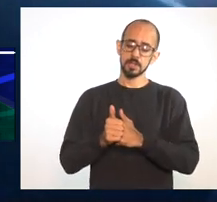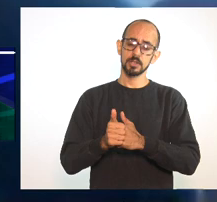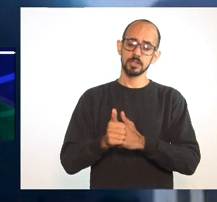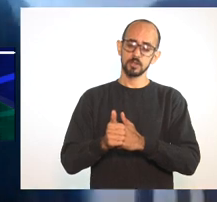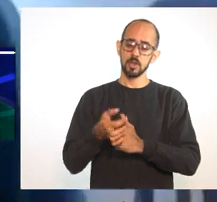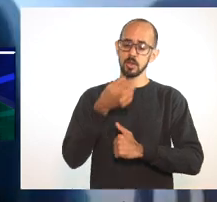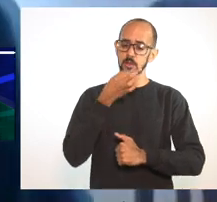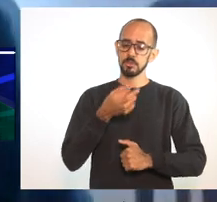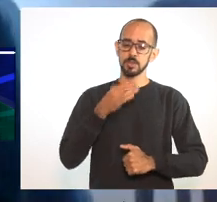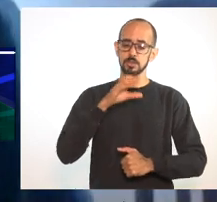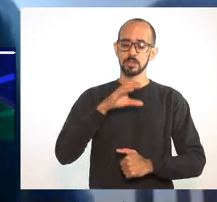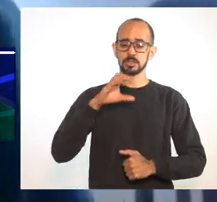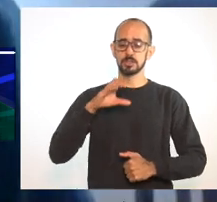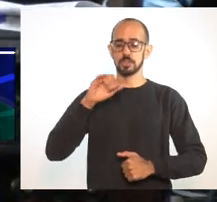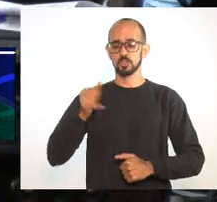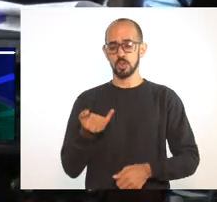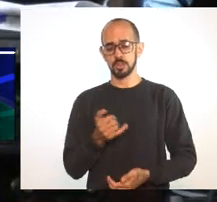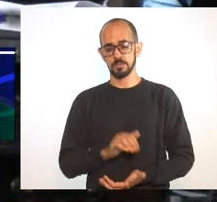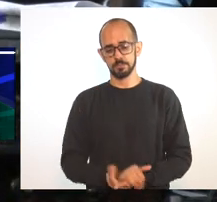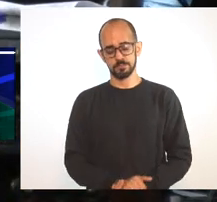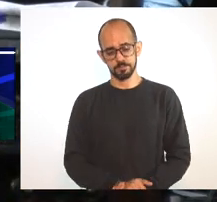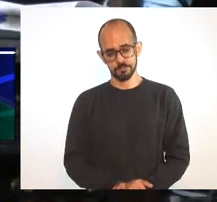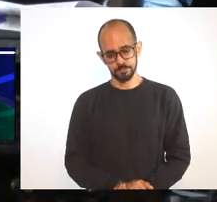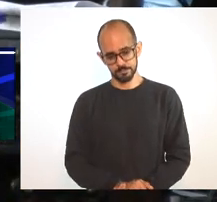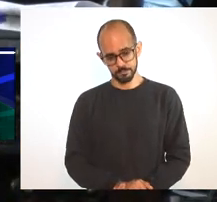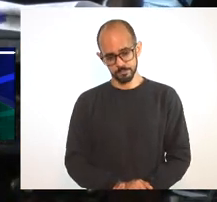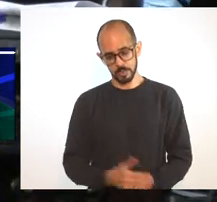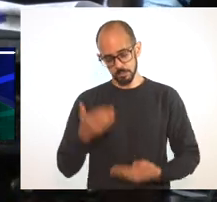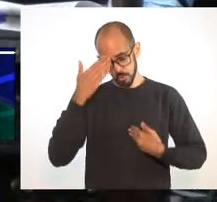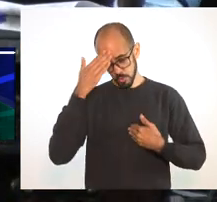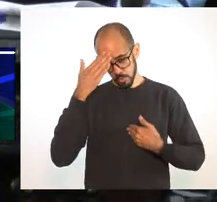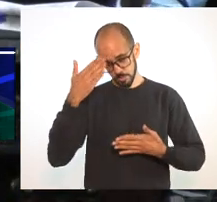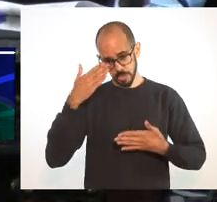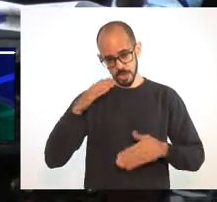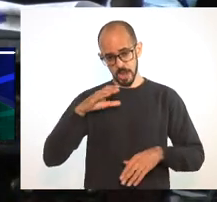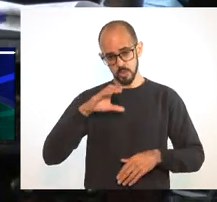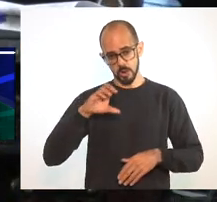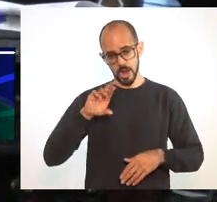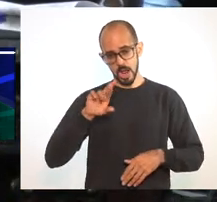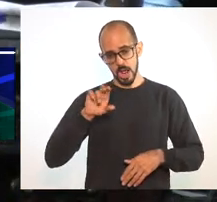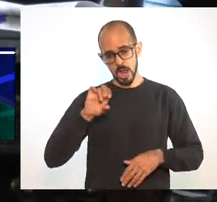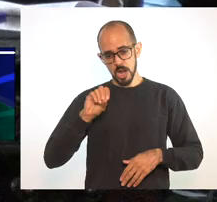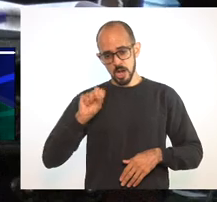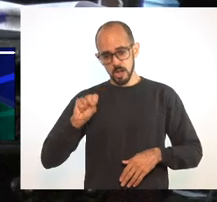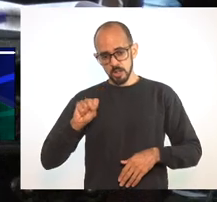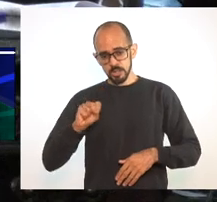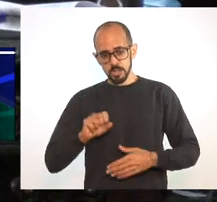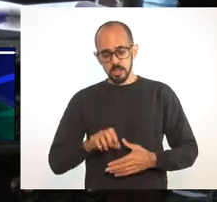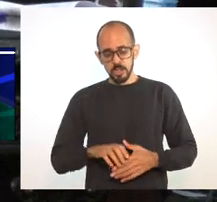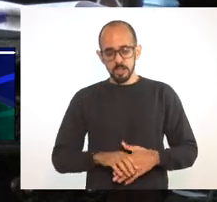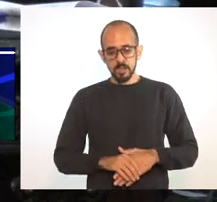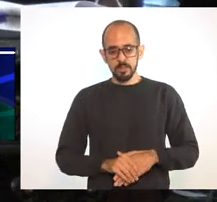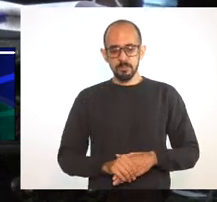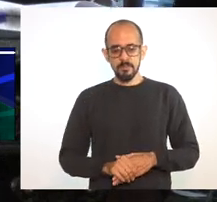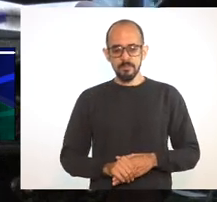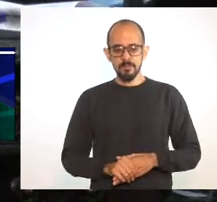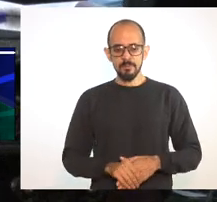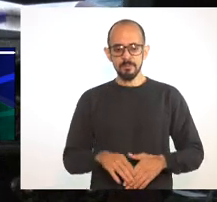as emendas. Obrigada, deputado Carlos Mink. A presidência chama os trabalhos às